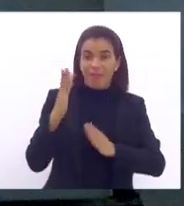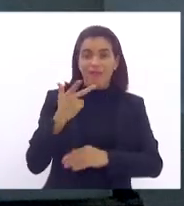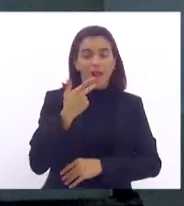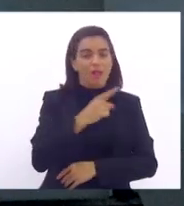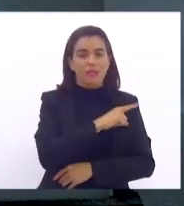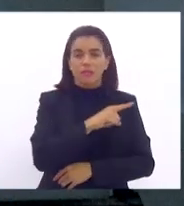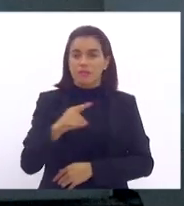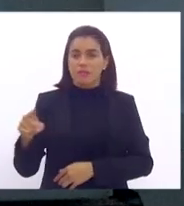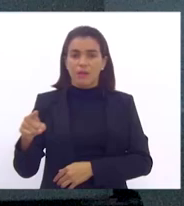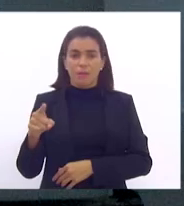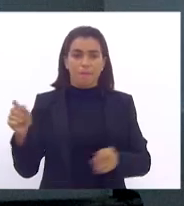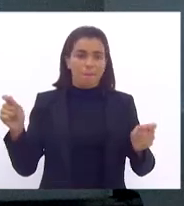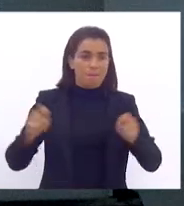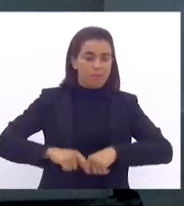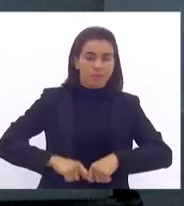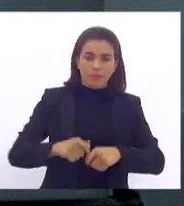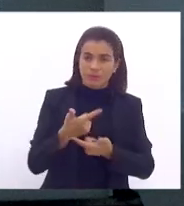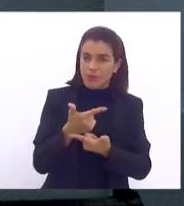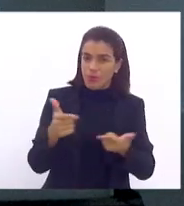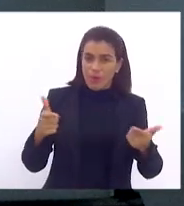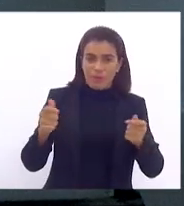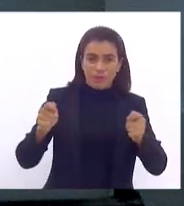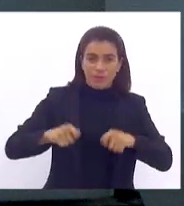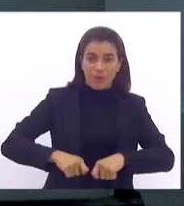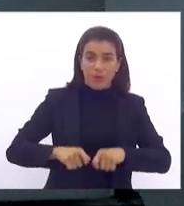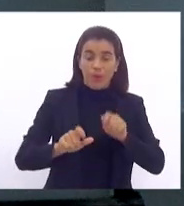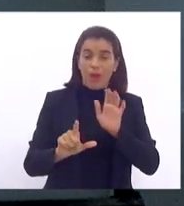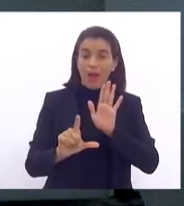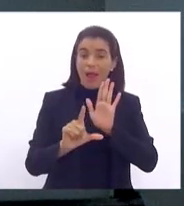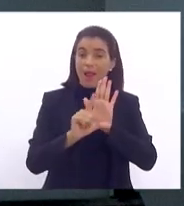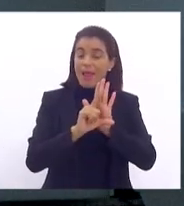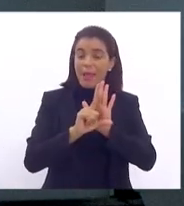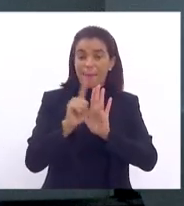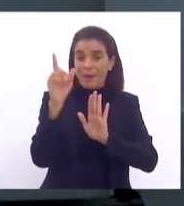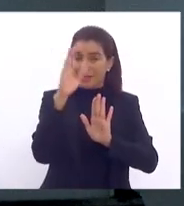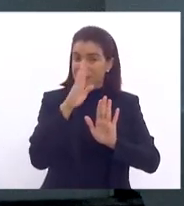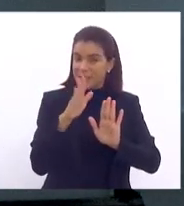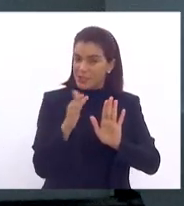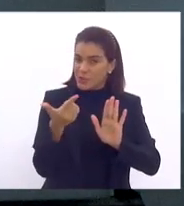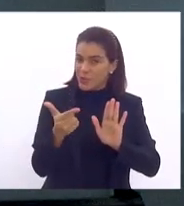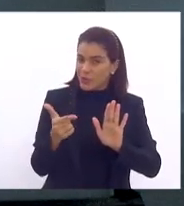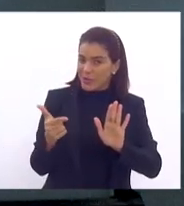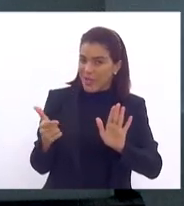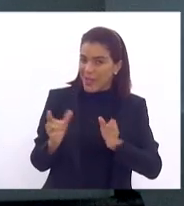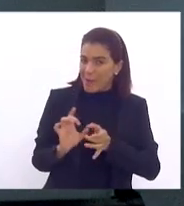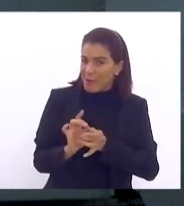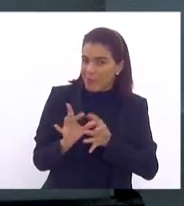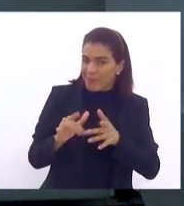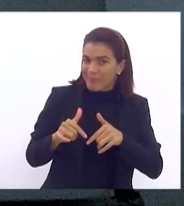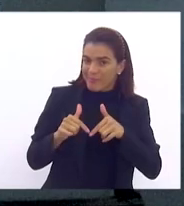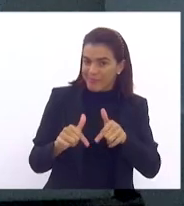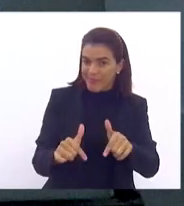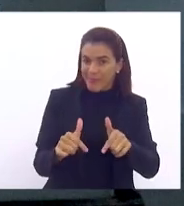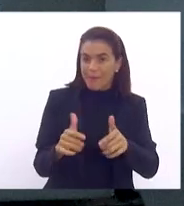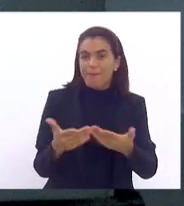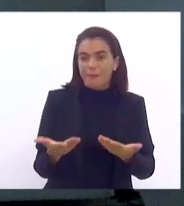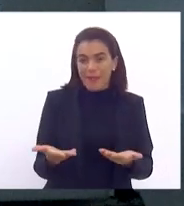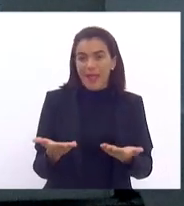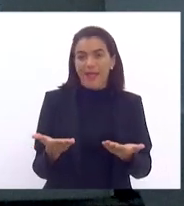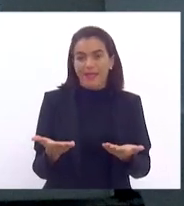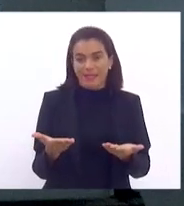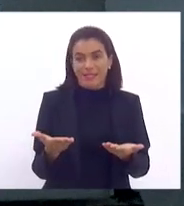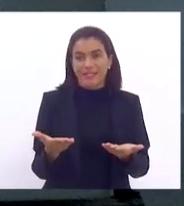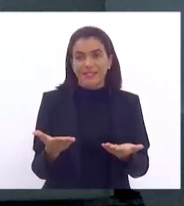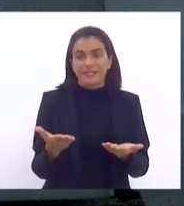negar qualquer tipo de possibilidade como se a legislação brasileira não desse nenhuma brecha para esse tipo de providência E aí desde já já